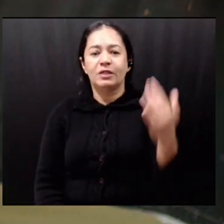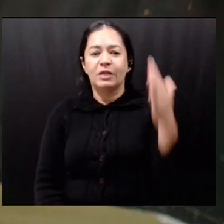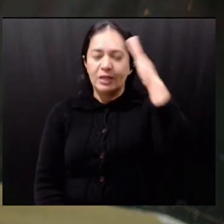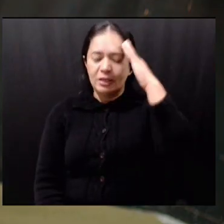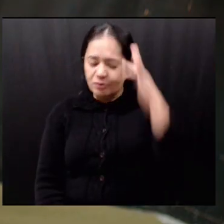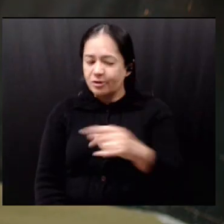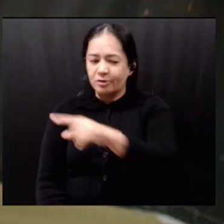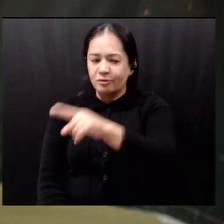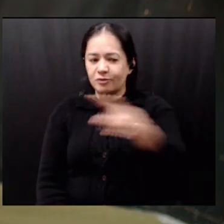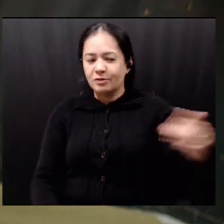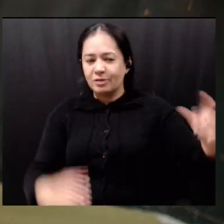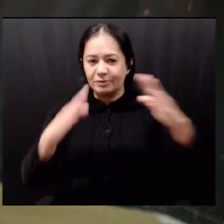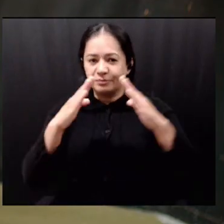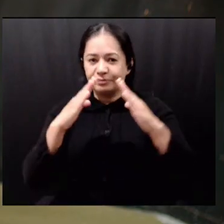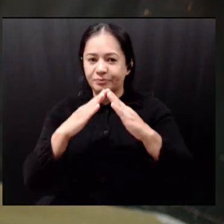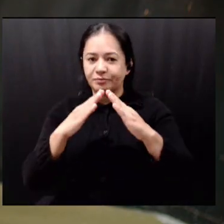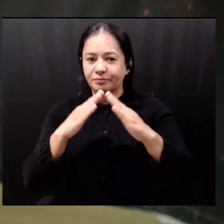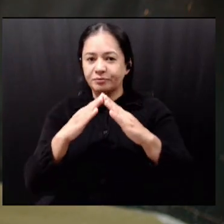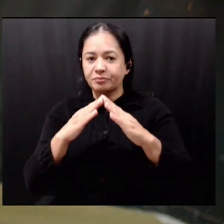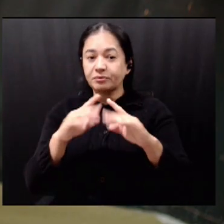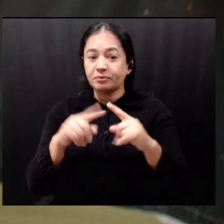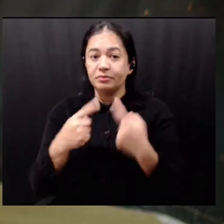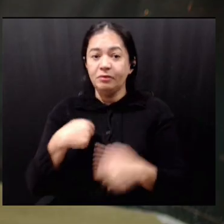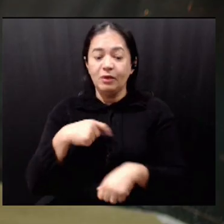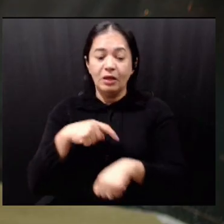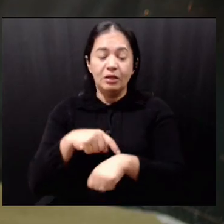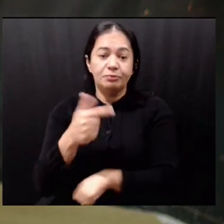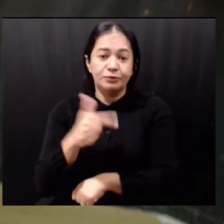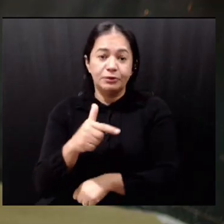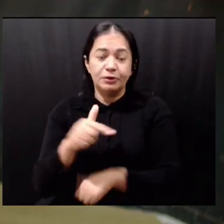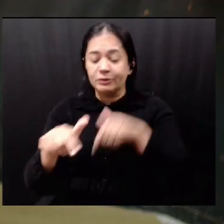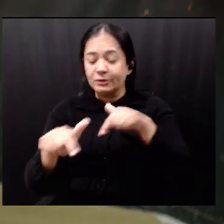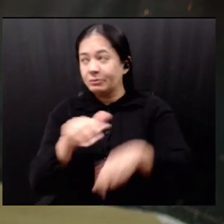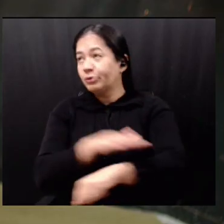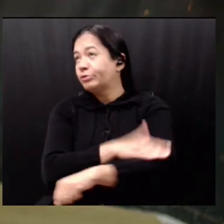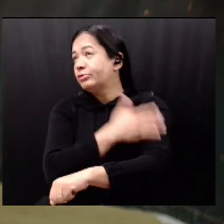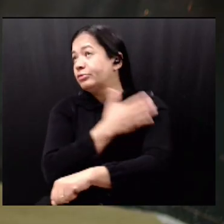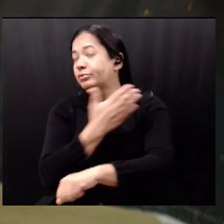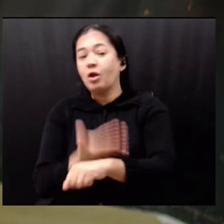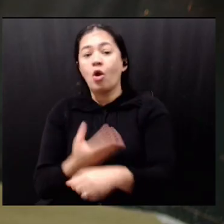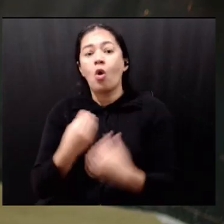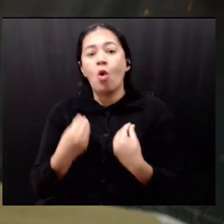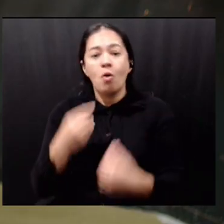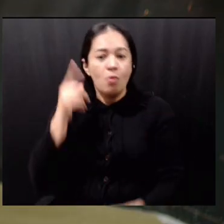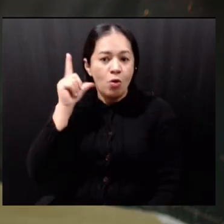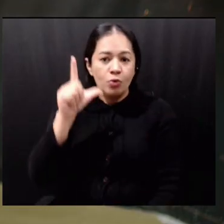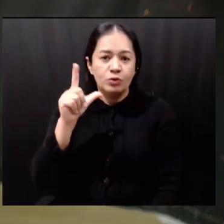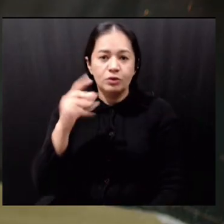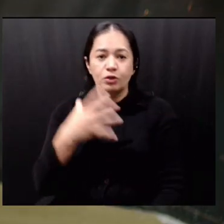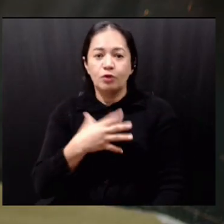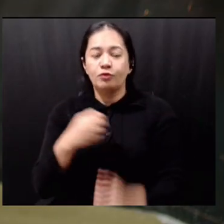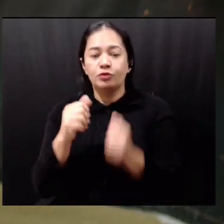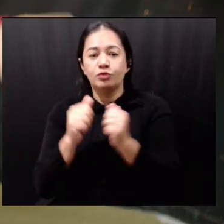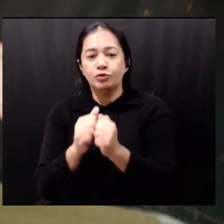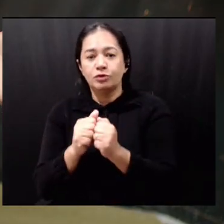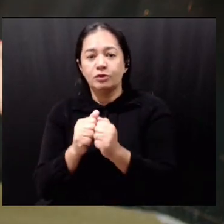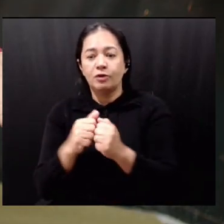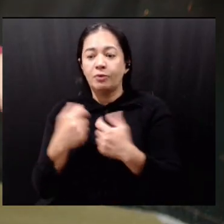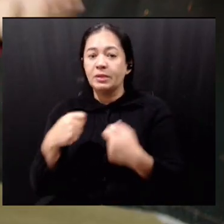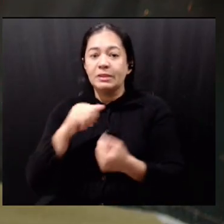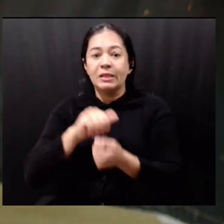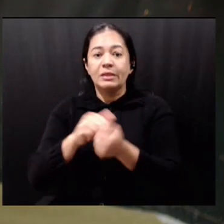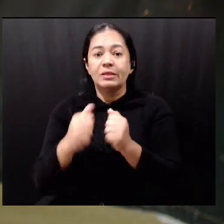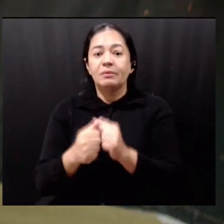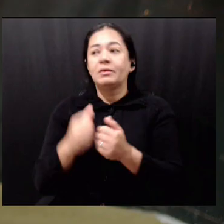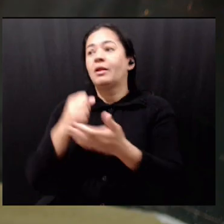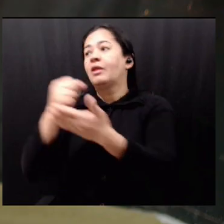assim, Rubem, mas eu não tenho tempo, eu trabalho o dia inteiro, eu não vou conseguir ficar com os meus filhos, até vou ter que adaptar e levar na casa da avó,